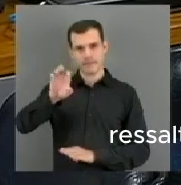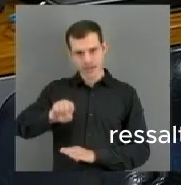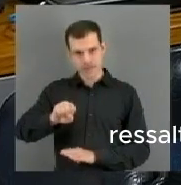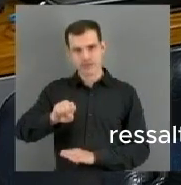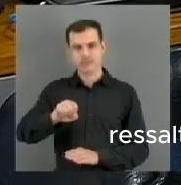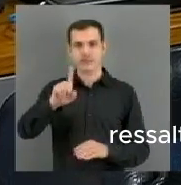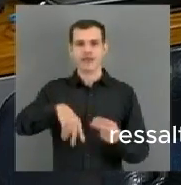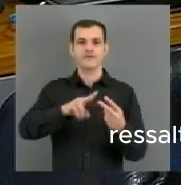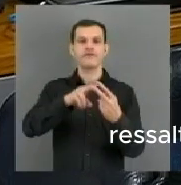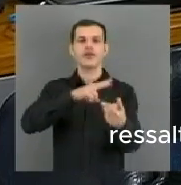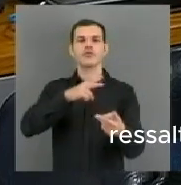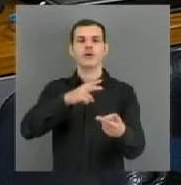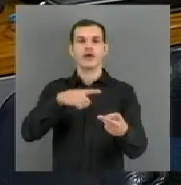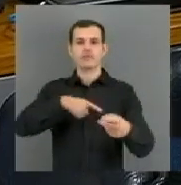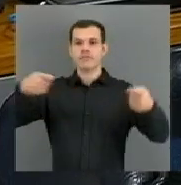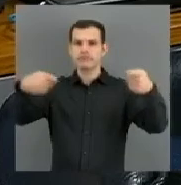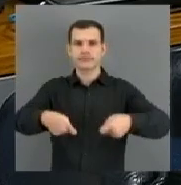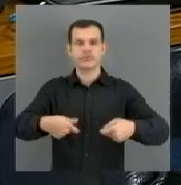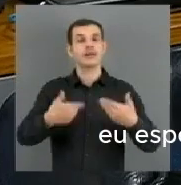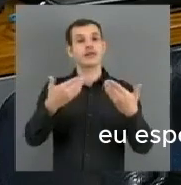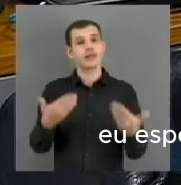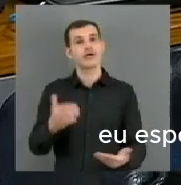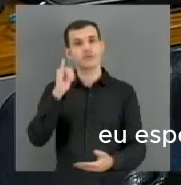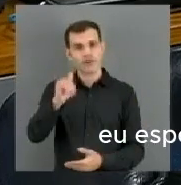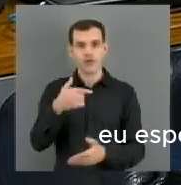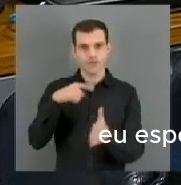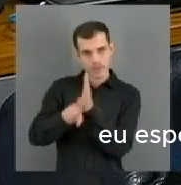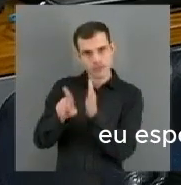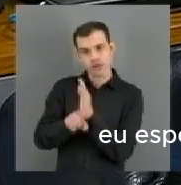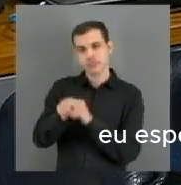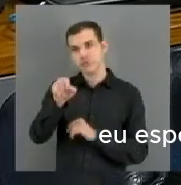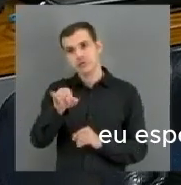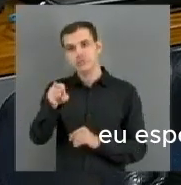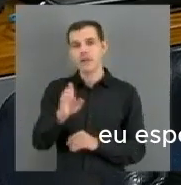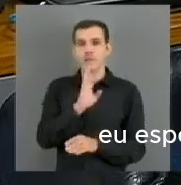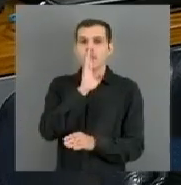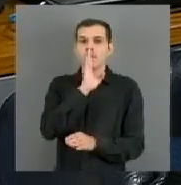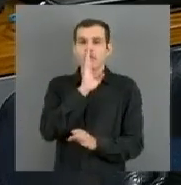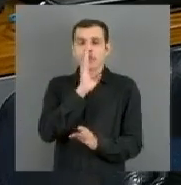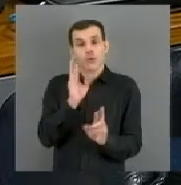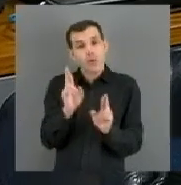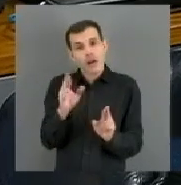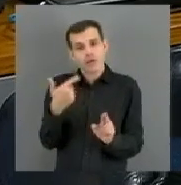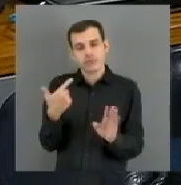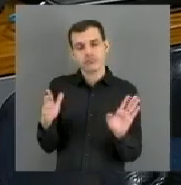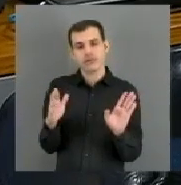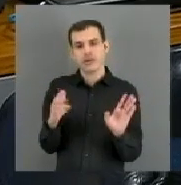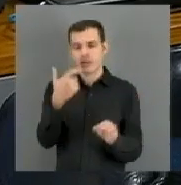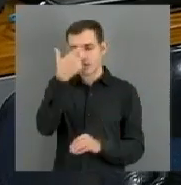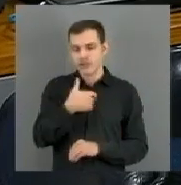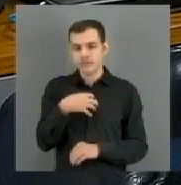Ressalto que, com as perguntas que eu vou lhe fazer, caso fique em silêncio, eu espero sinceramente que não, seria uma decepção, uma frustração para